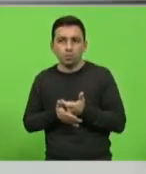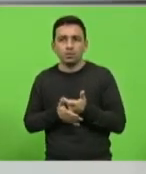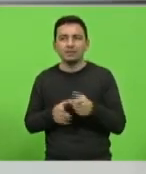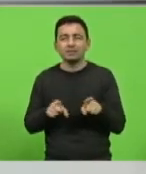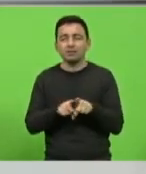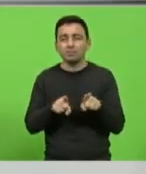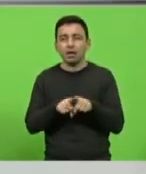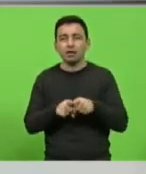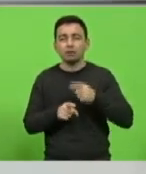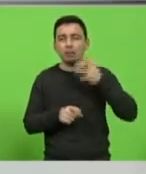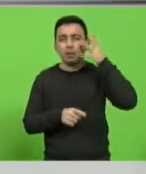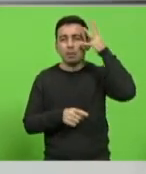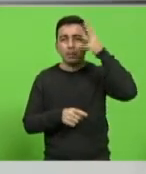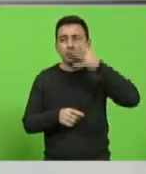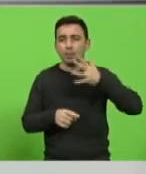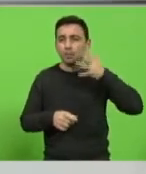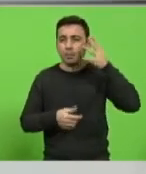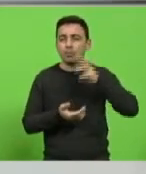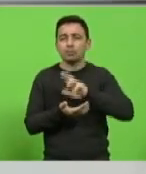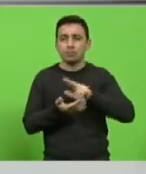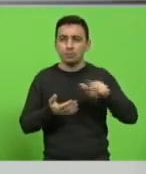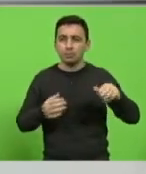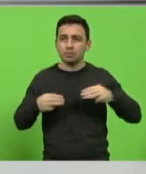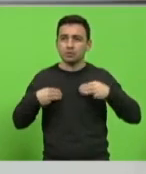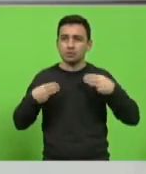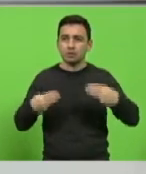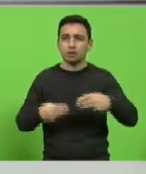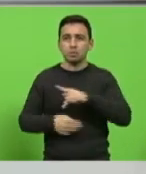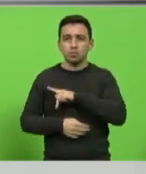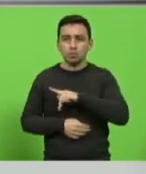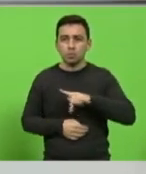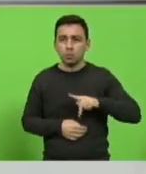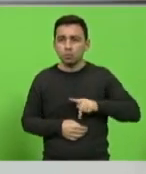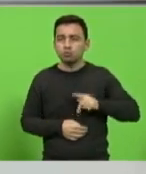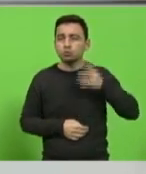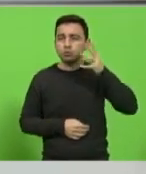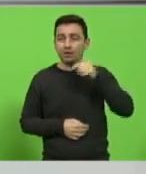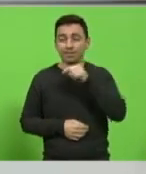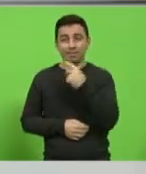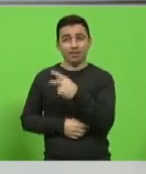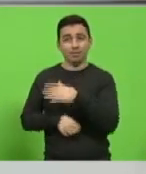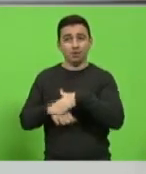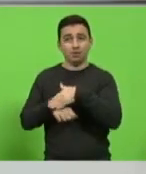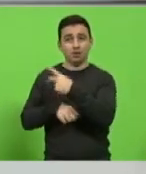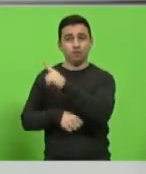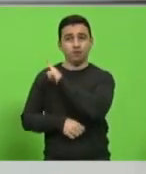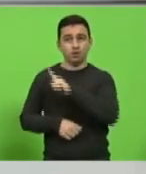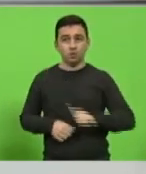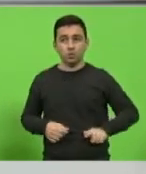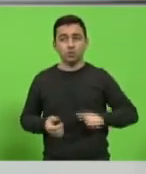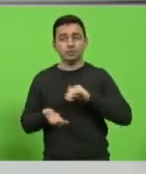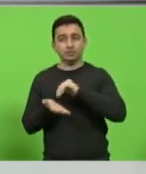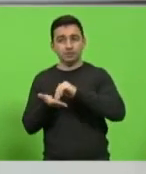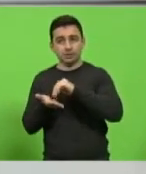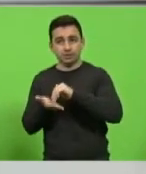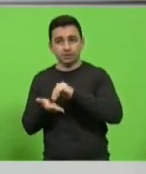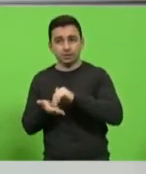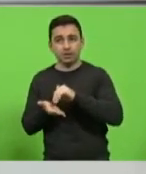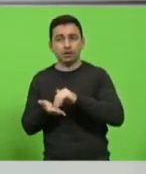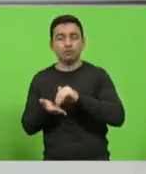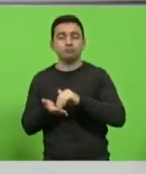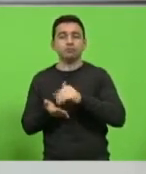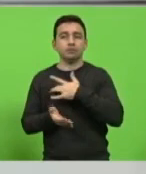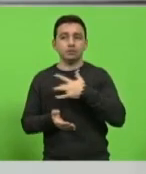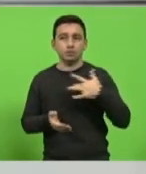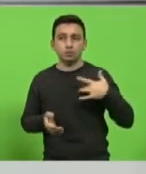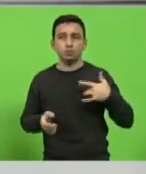depoimentos prestados ao Ministério Público, de falas do governador, do secretário da Saúde em lives, de